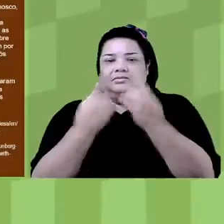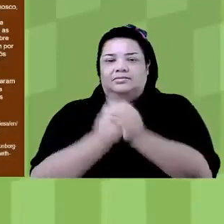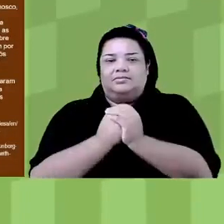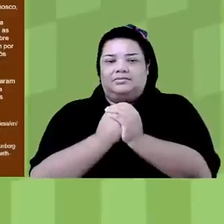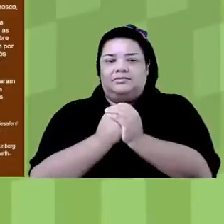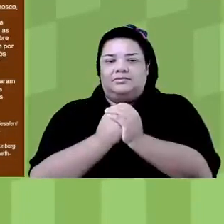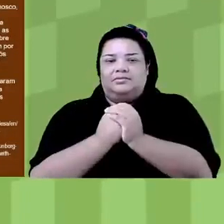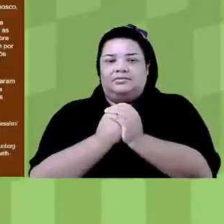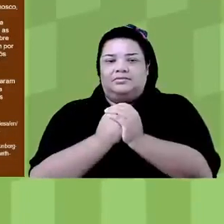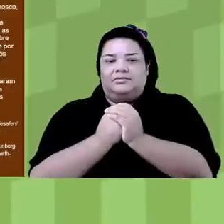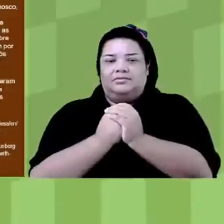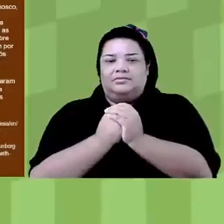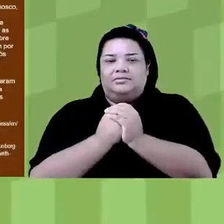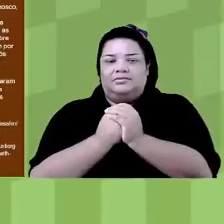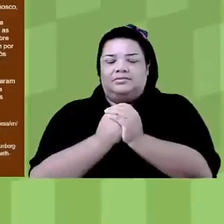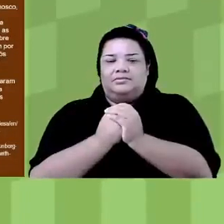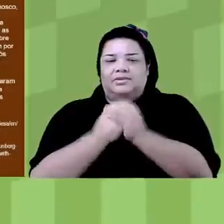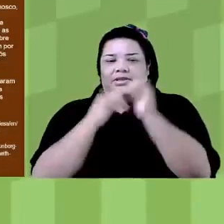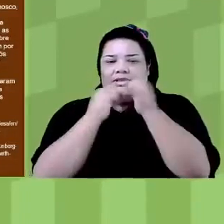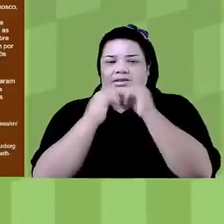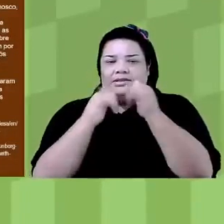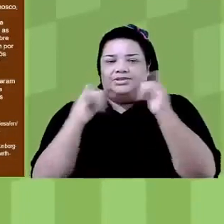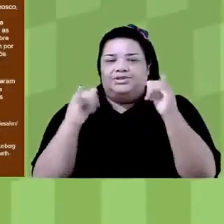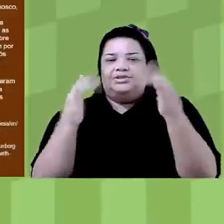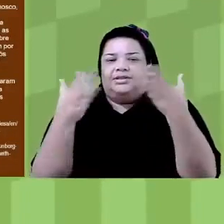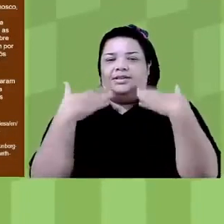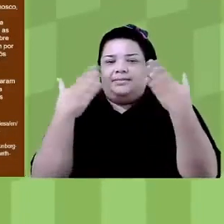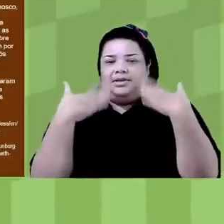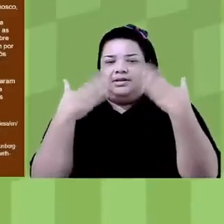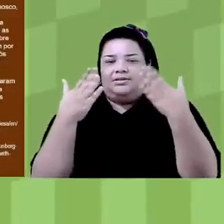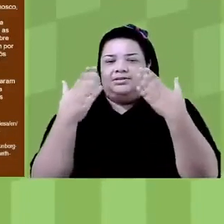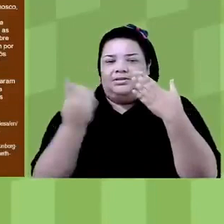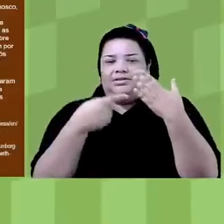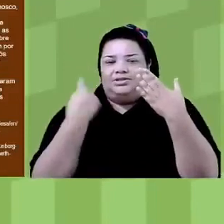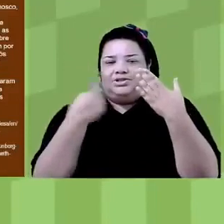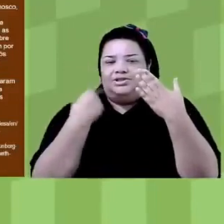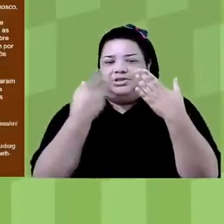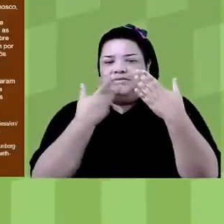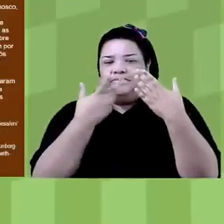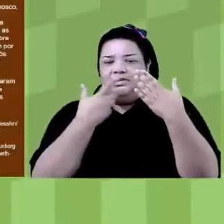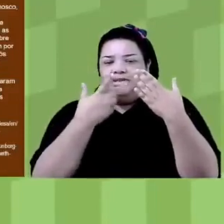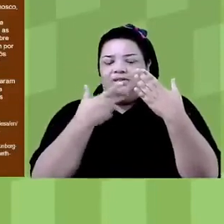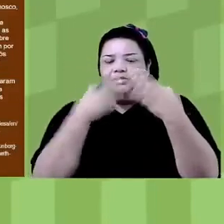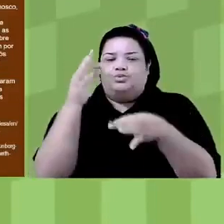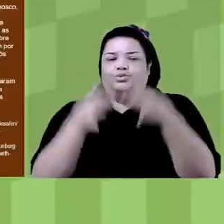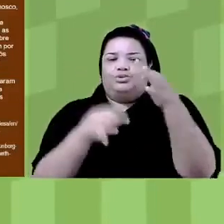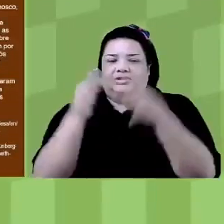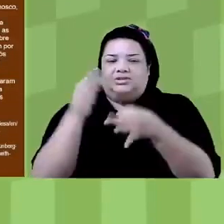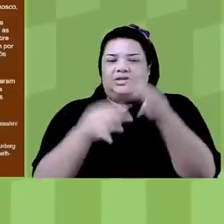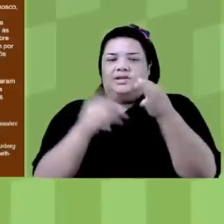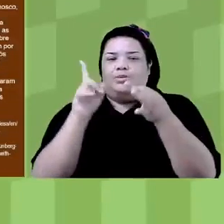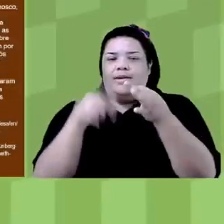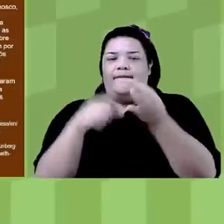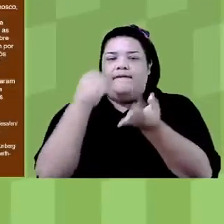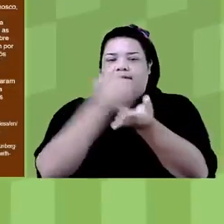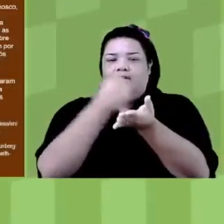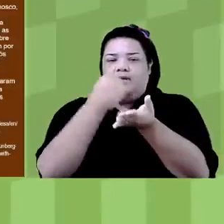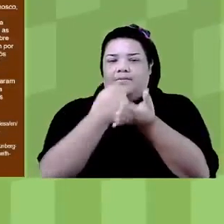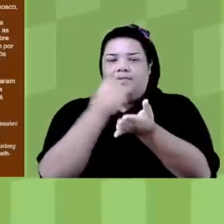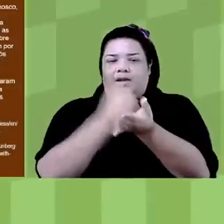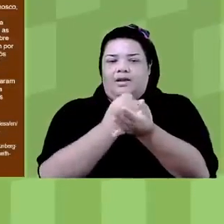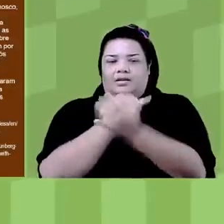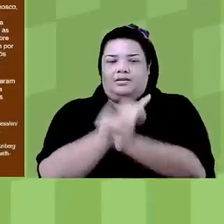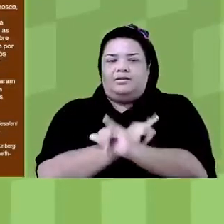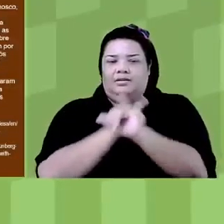A emergência climática, já que a gente está falando com um órgão do Poder Judiciário, é um ato formal declarado no